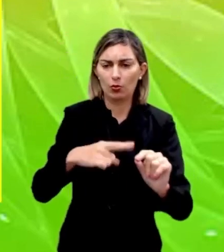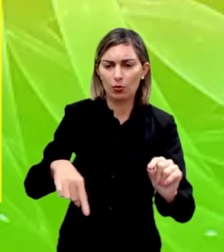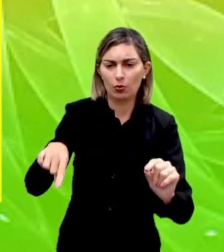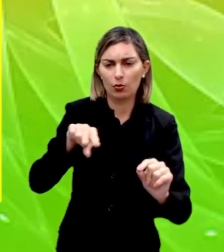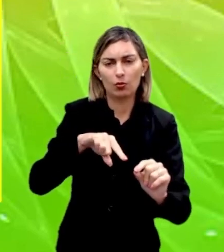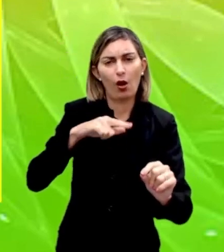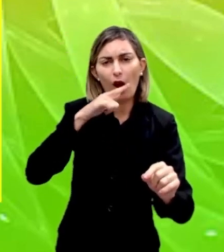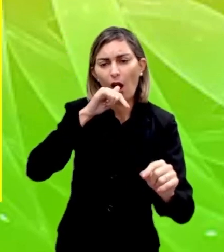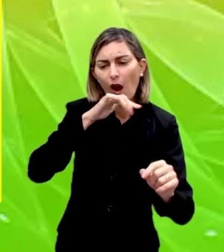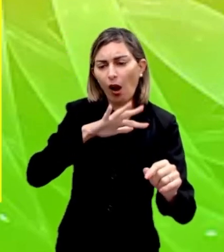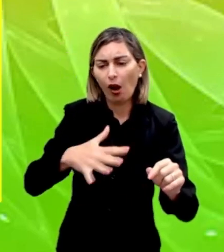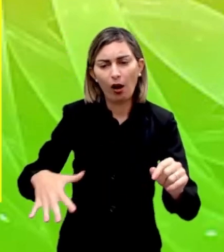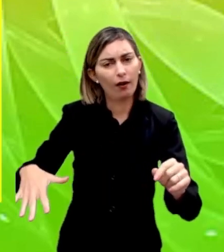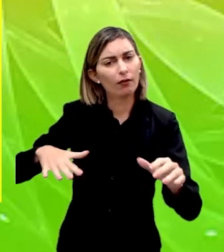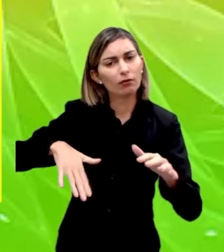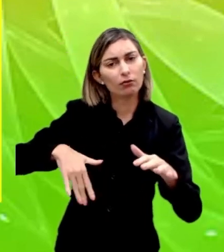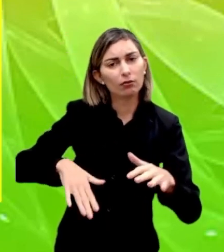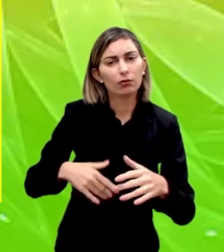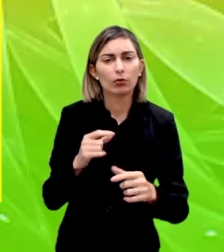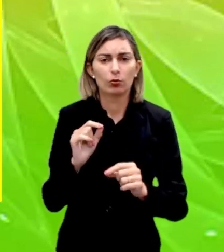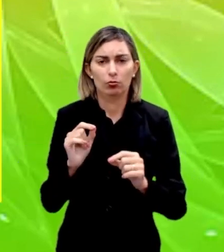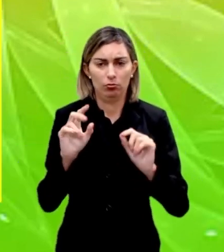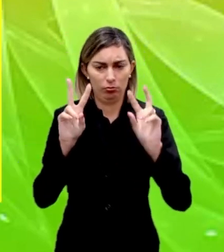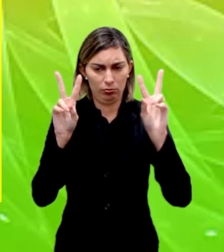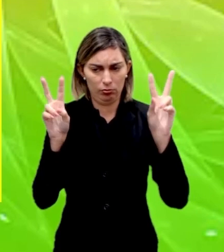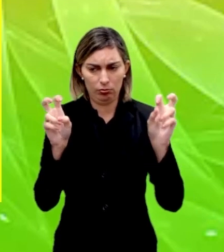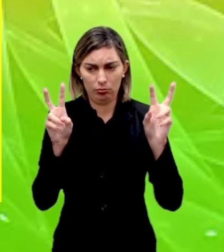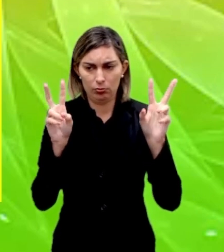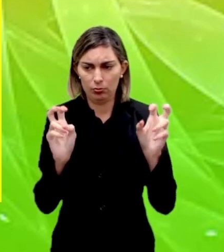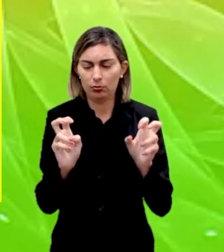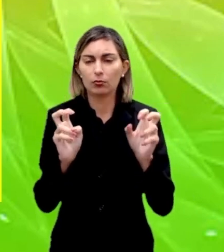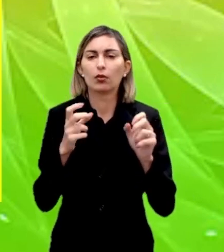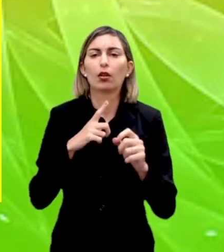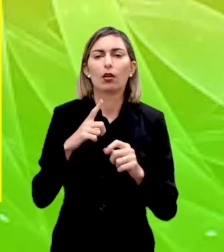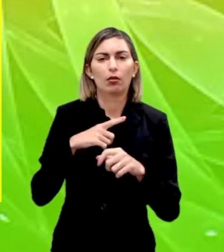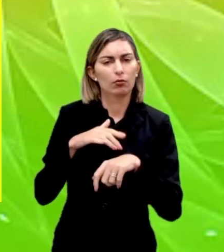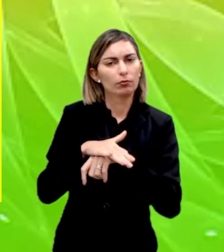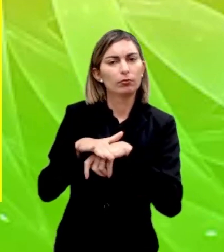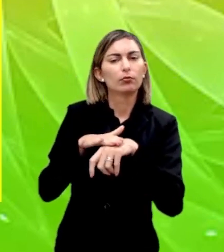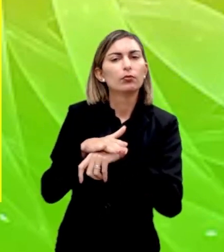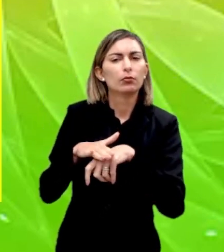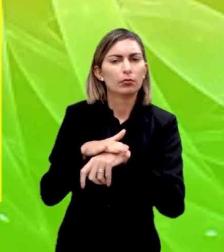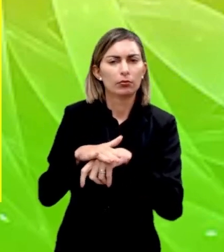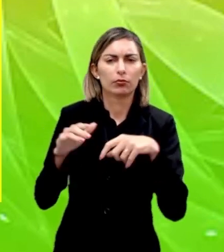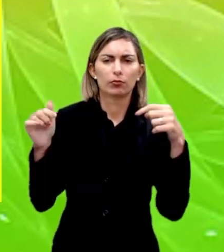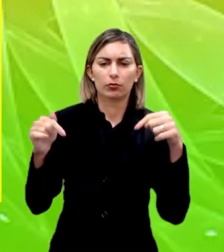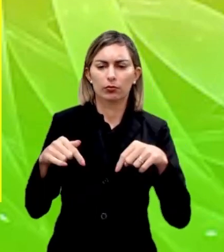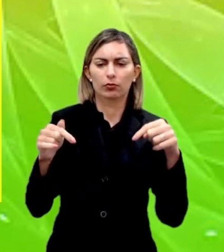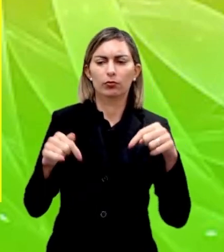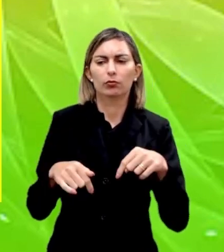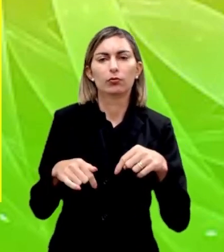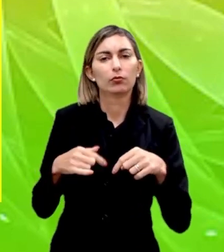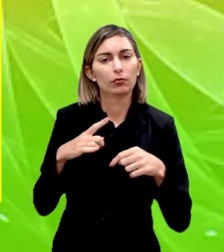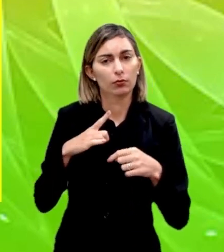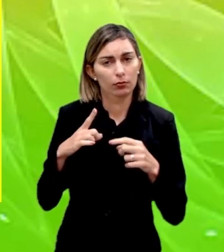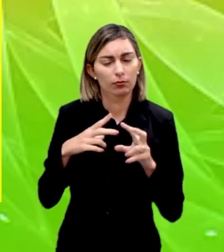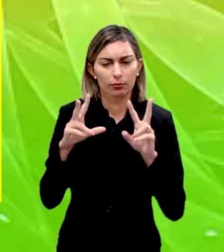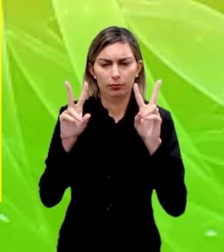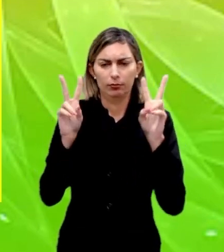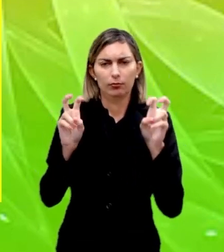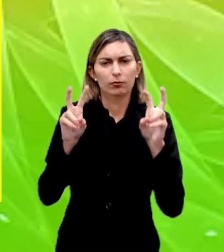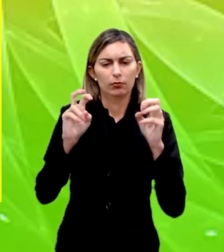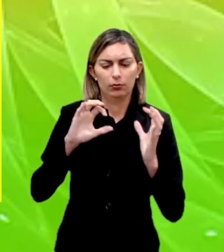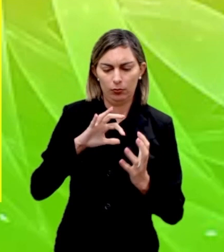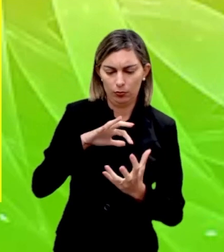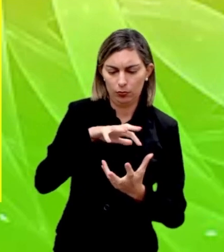mares? O título de nossa conversa hoje é o tema